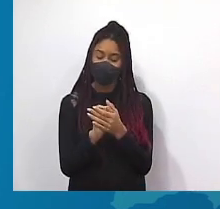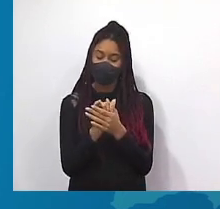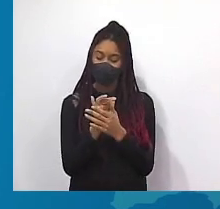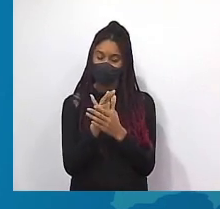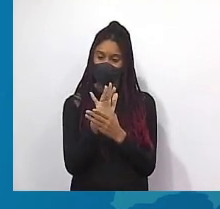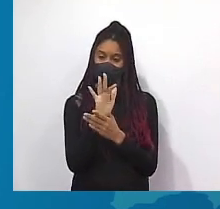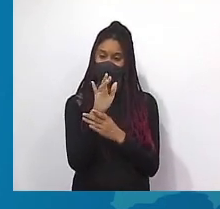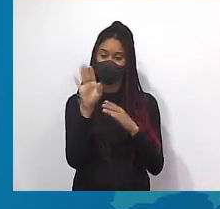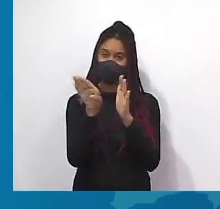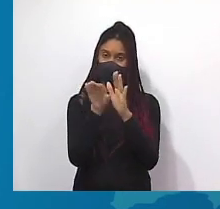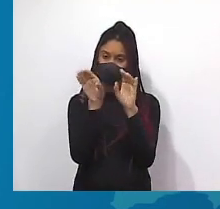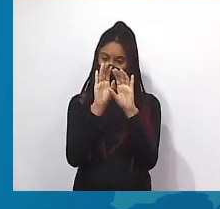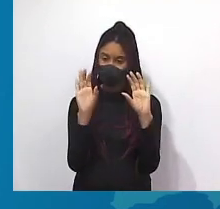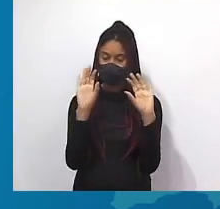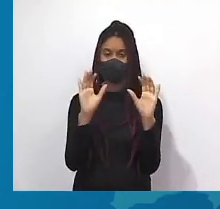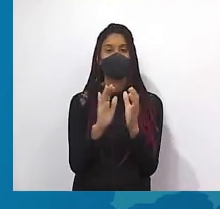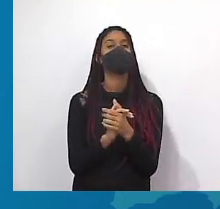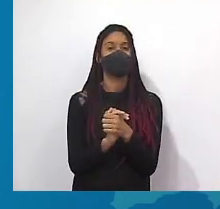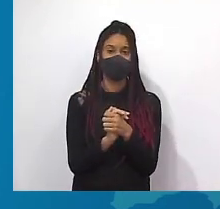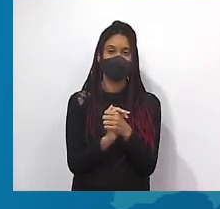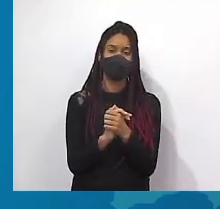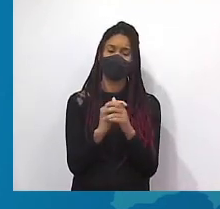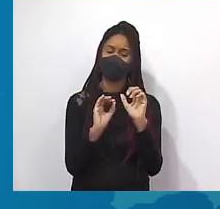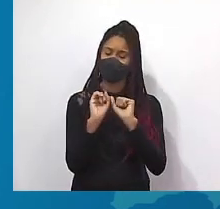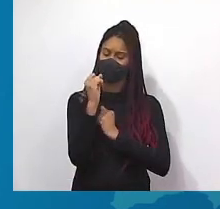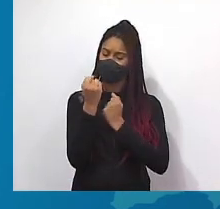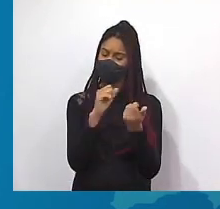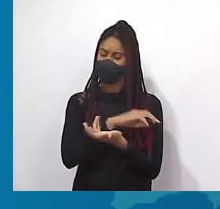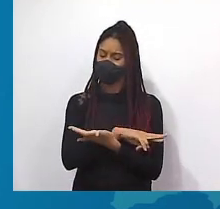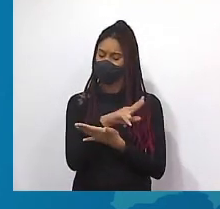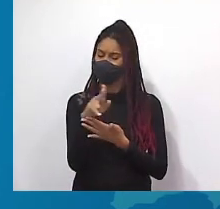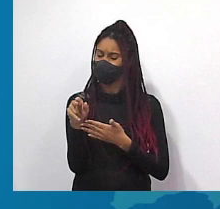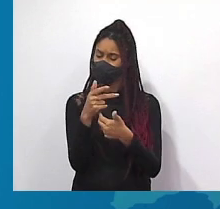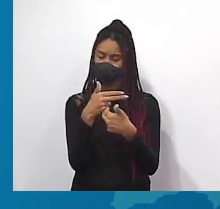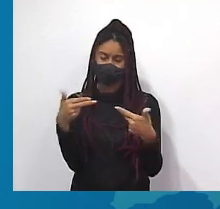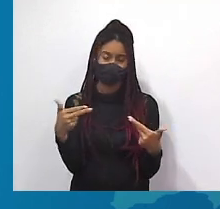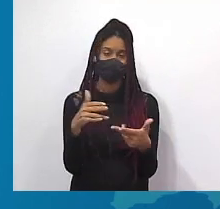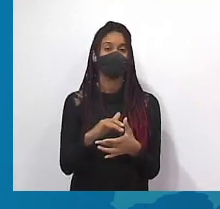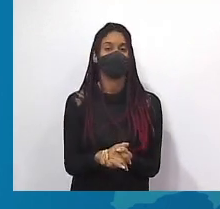que vão à atmosfera, seja para indústrias de diversos